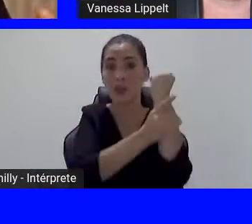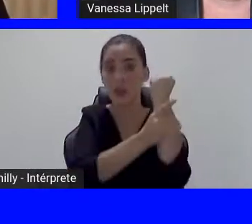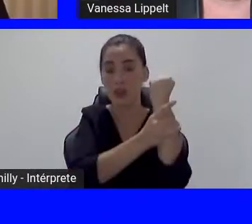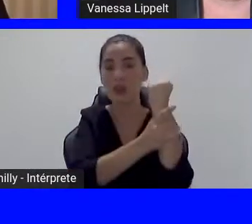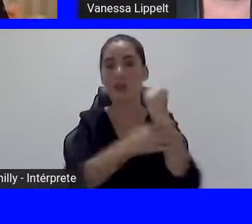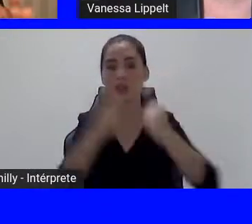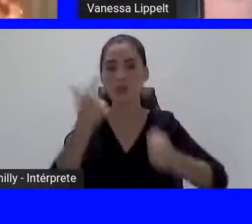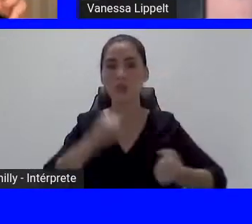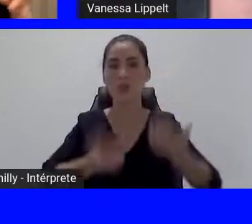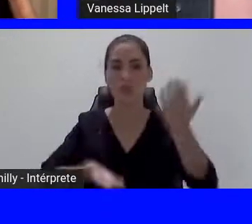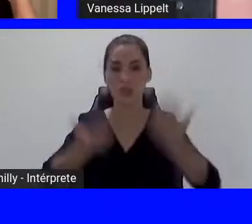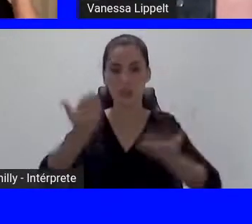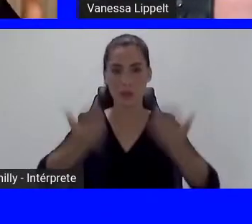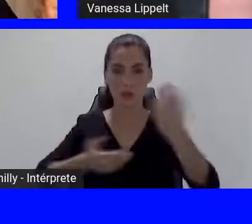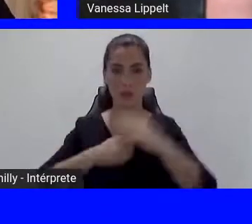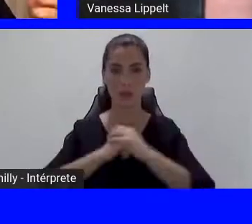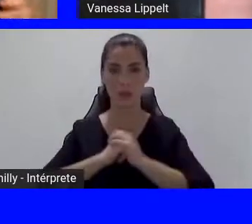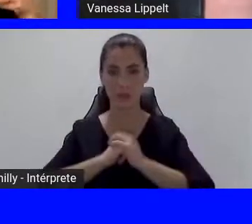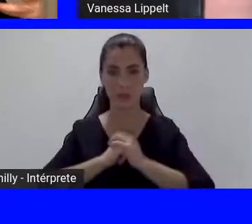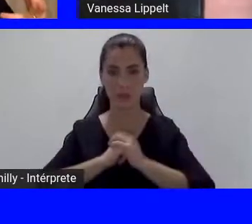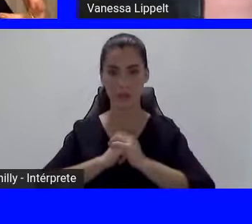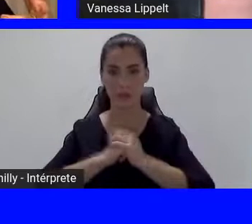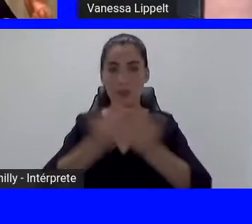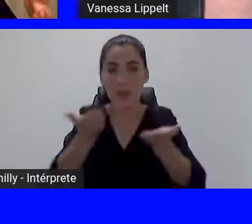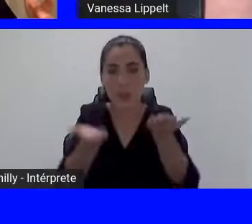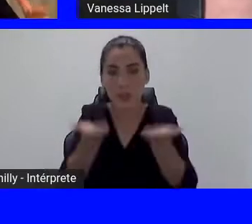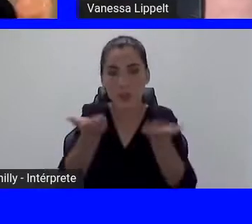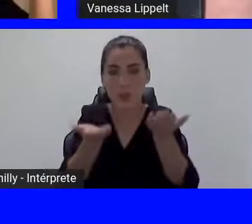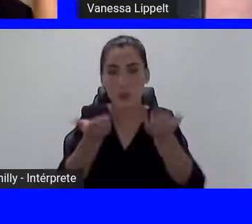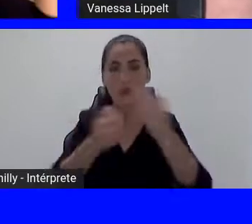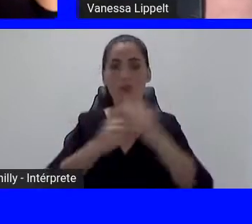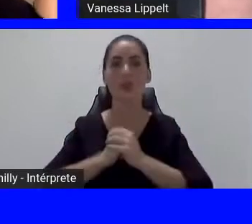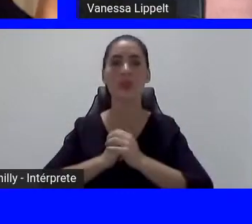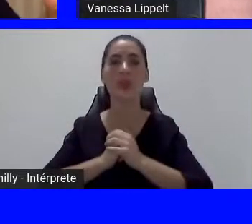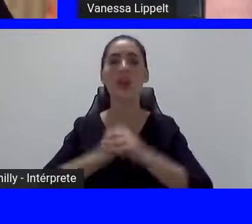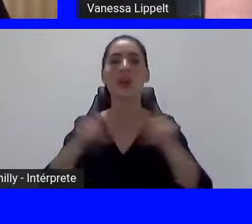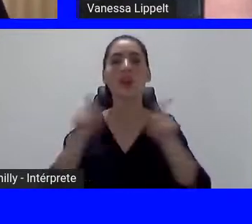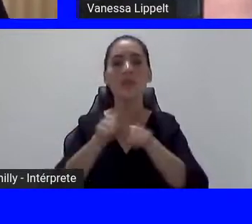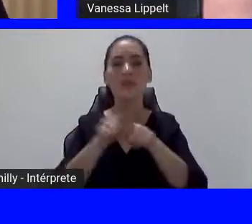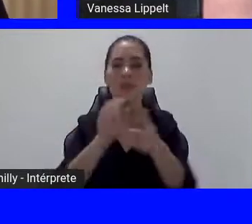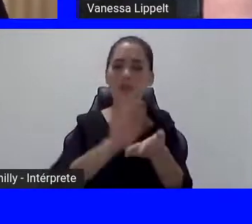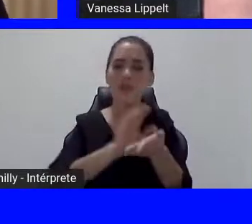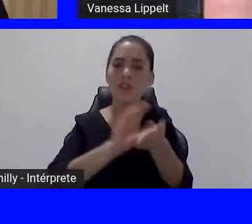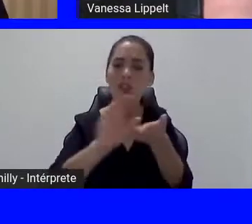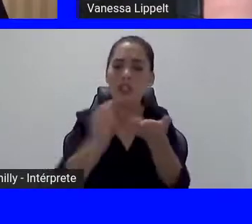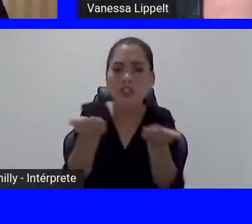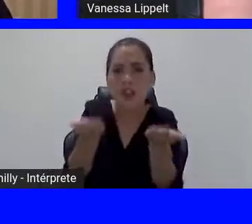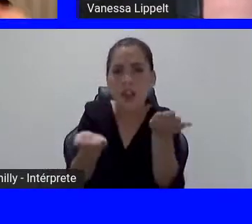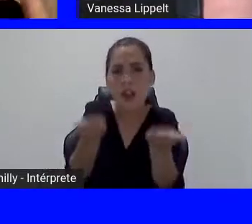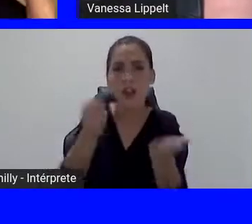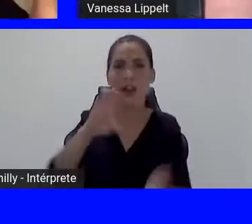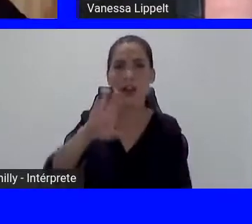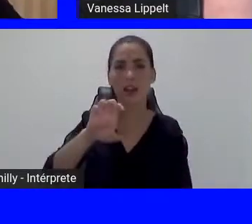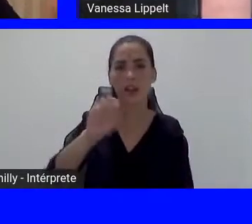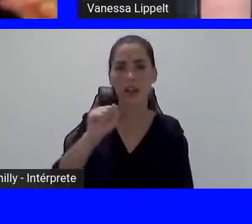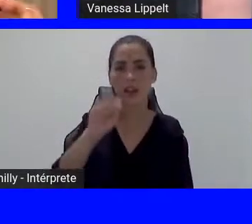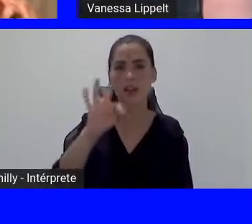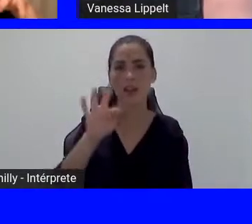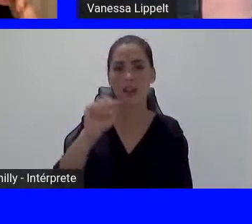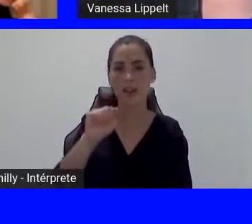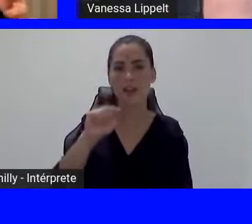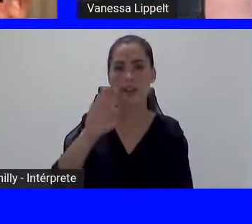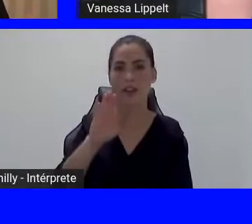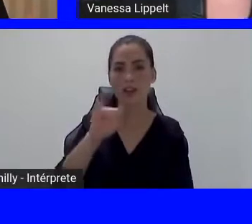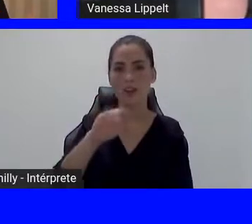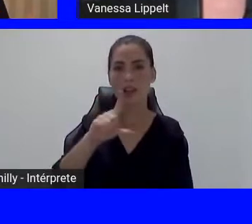política macroeconômica. Então, investir fortemente nessa estabilidade faz com que os juros caiam, o dólar caia, a bolsa cresça